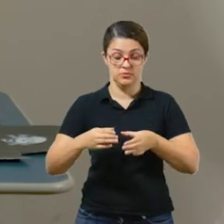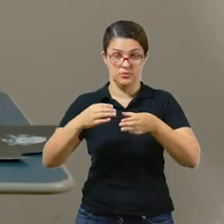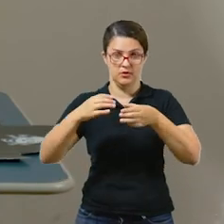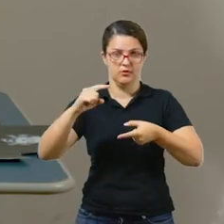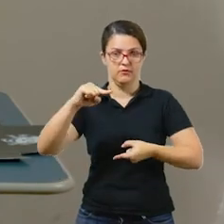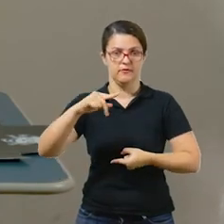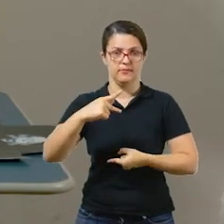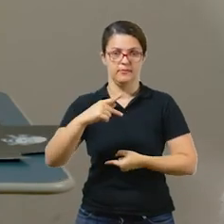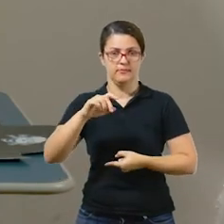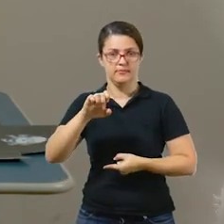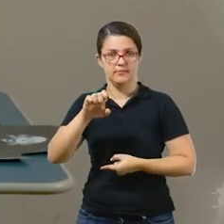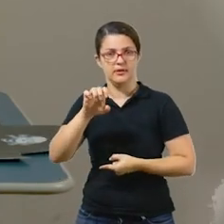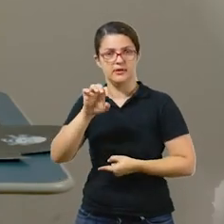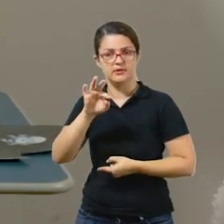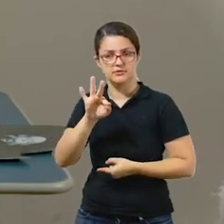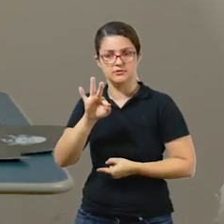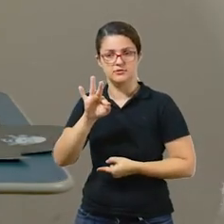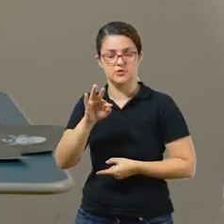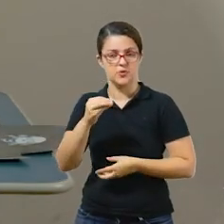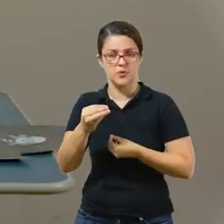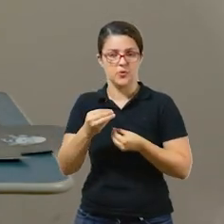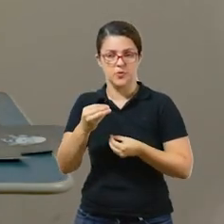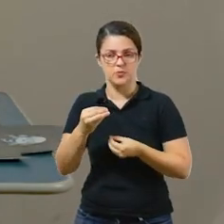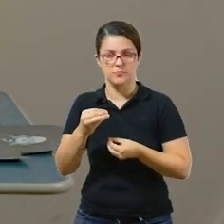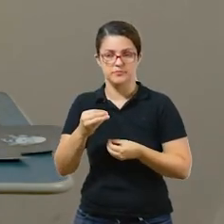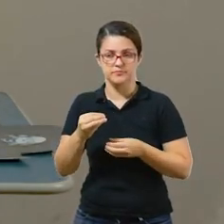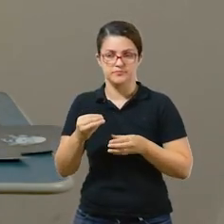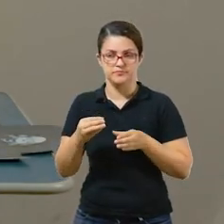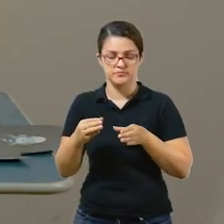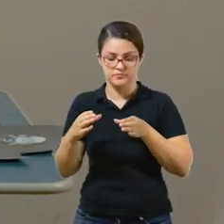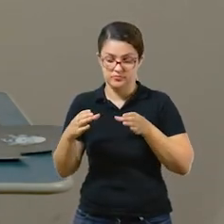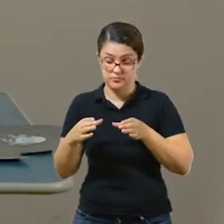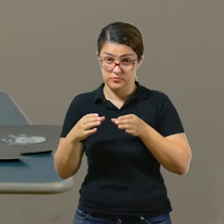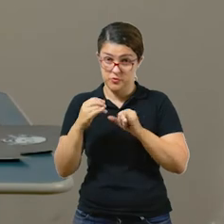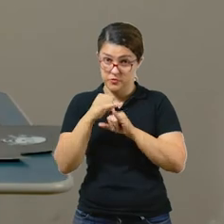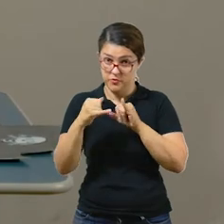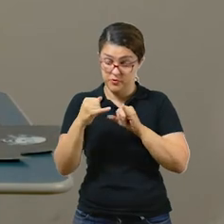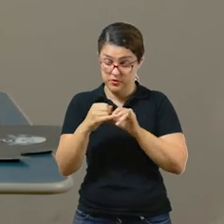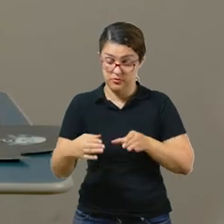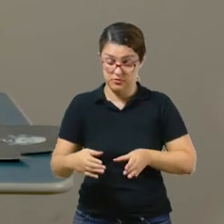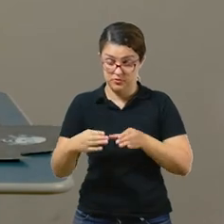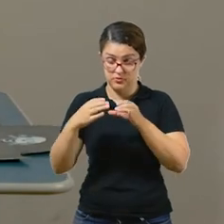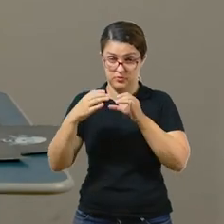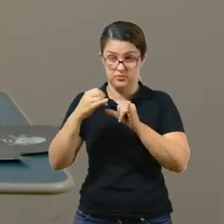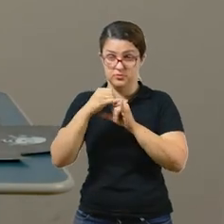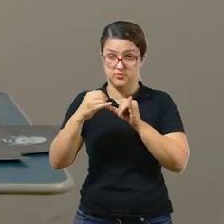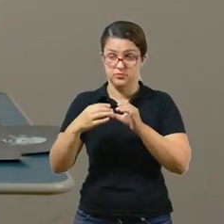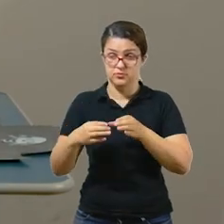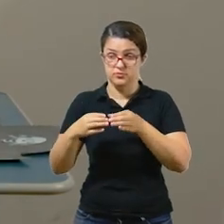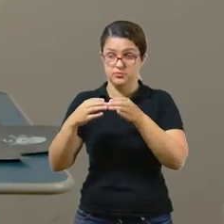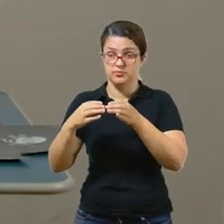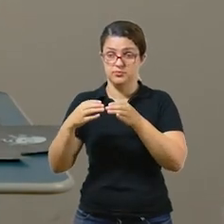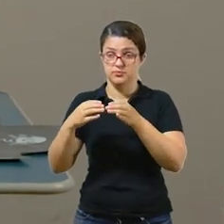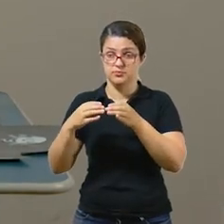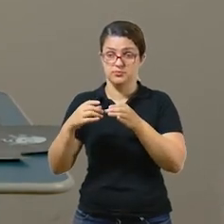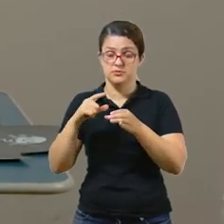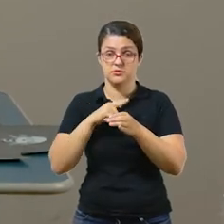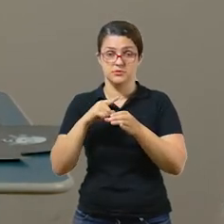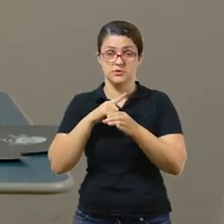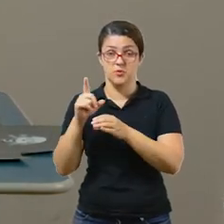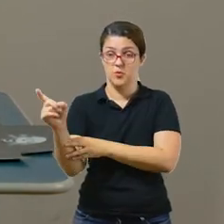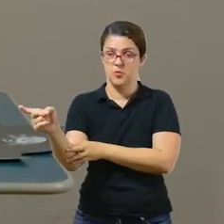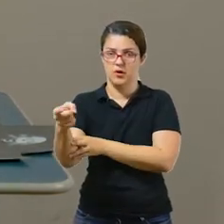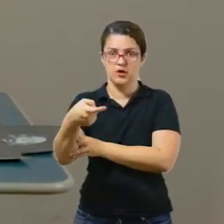aí fica nesse sentido. Uma garrafa cortada ao meio e nós temos